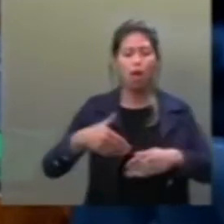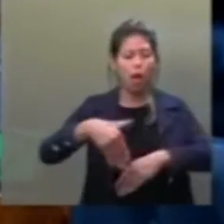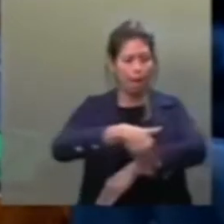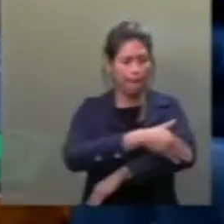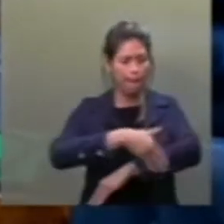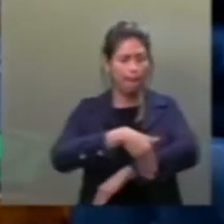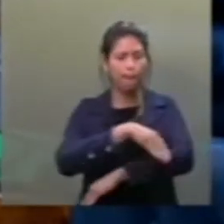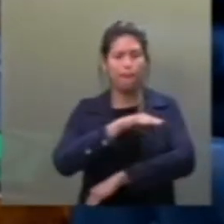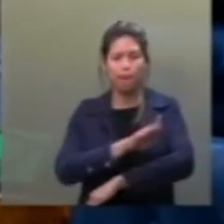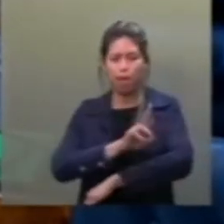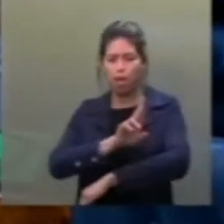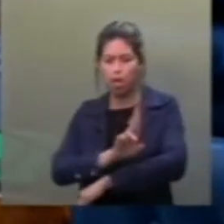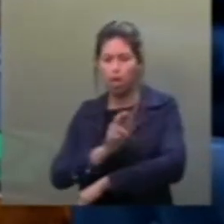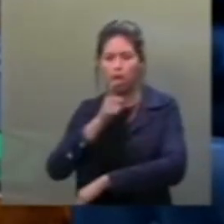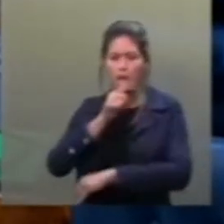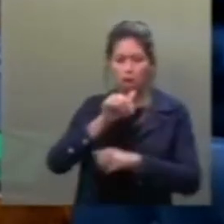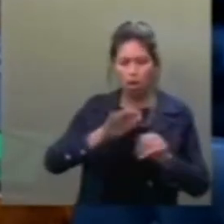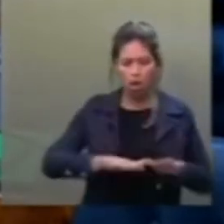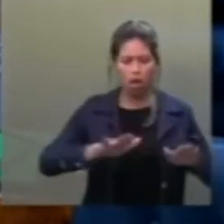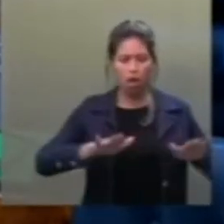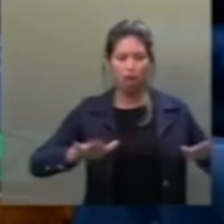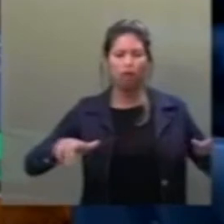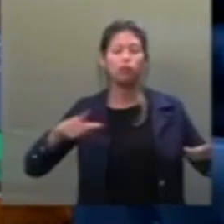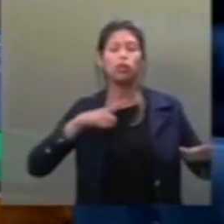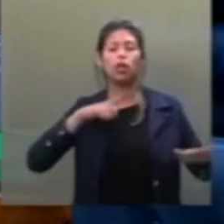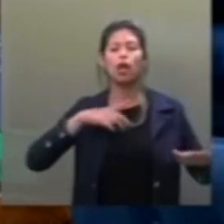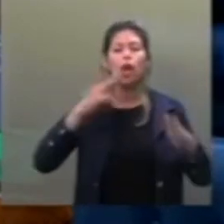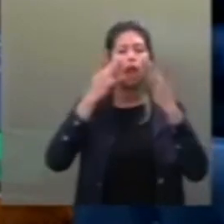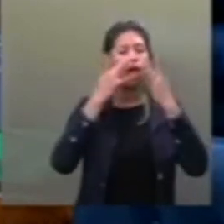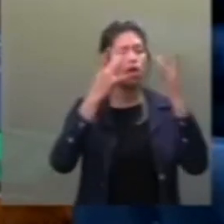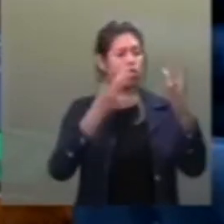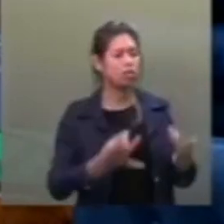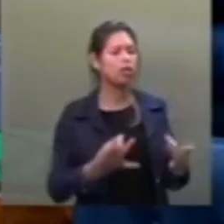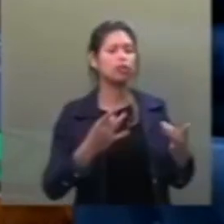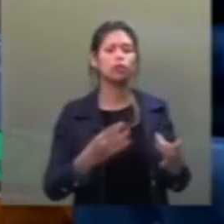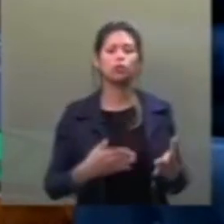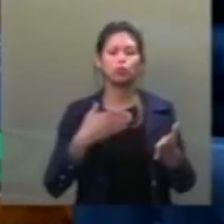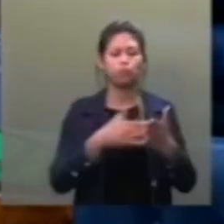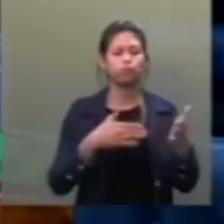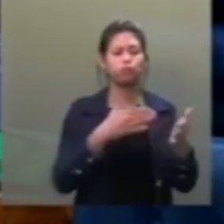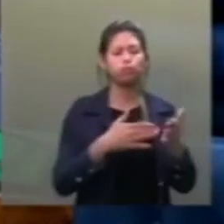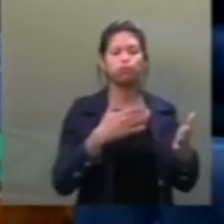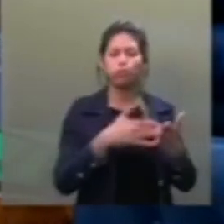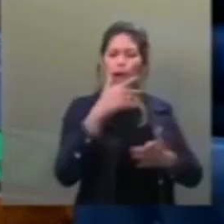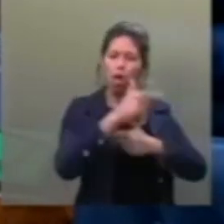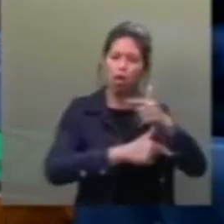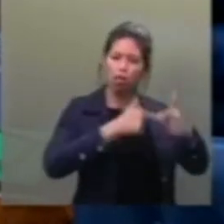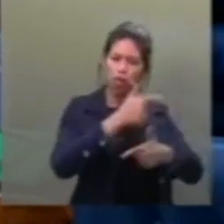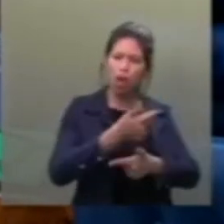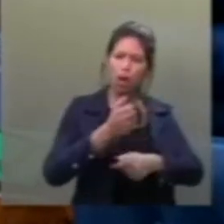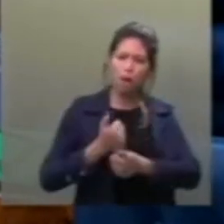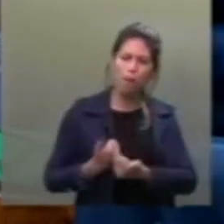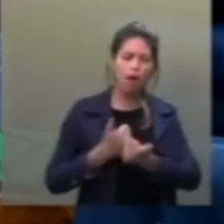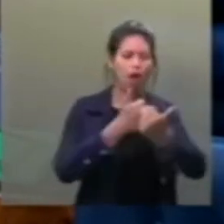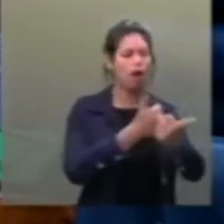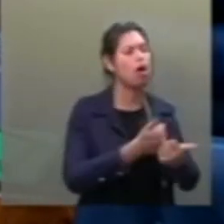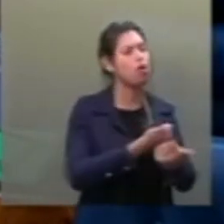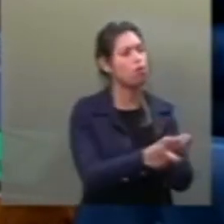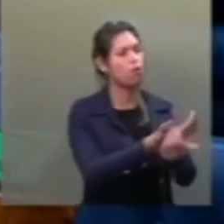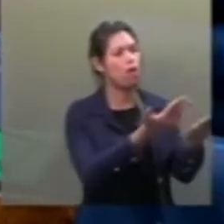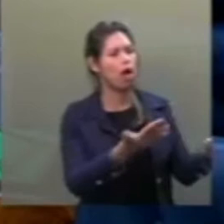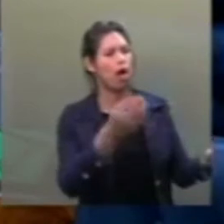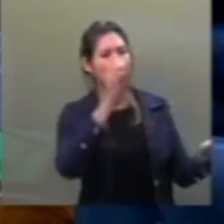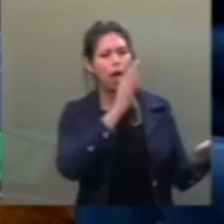também receberam atenção de nossa parte no interruptor trabalho de contribuir com o Brasil e livrar o País